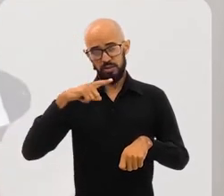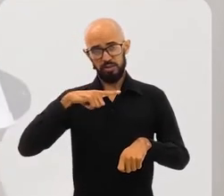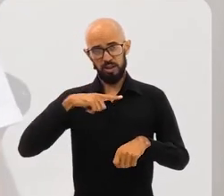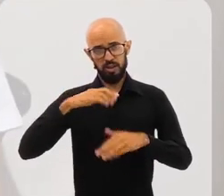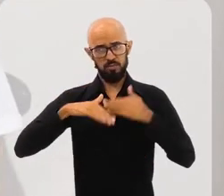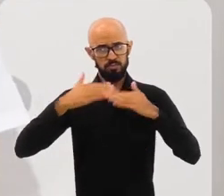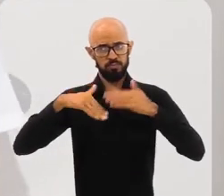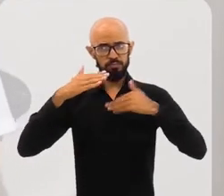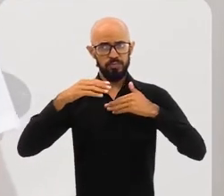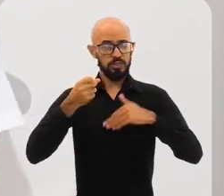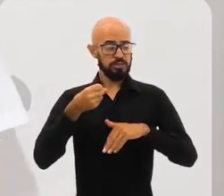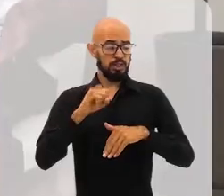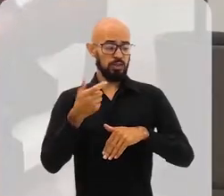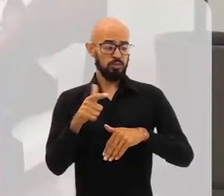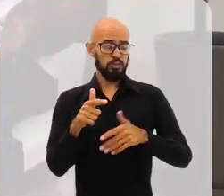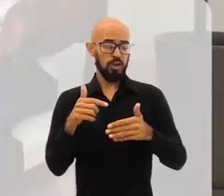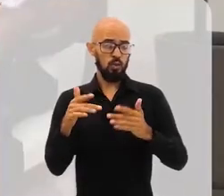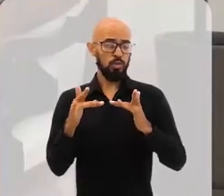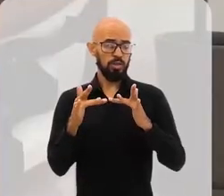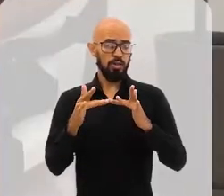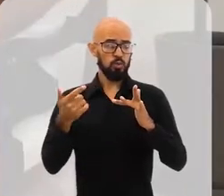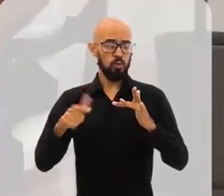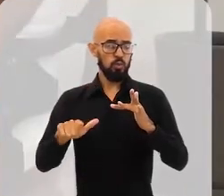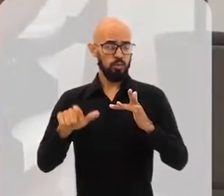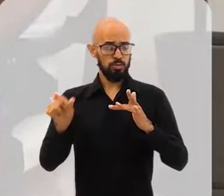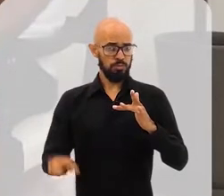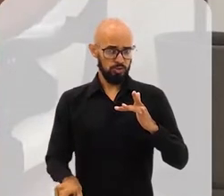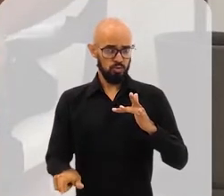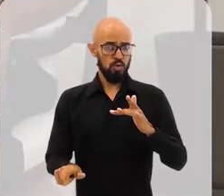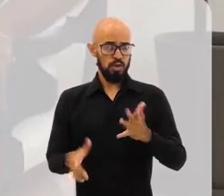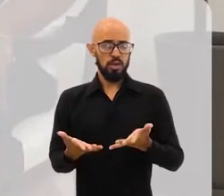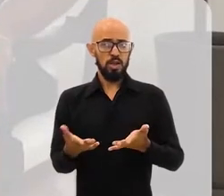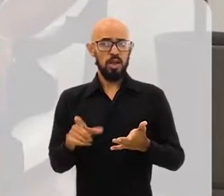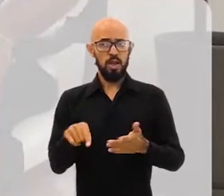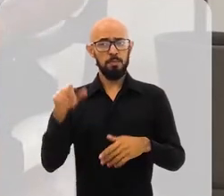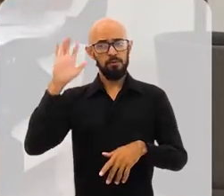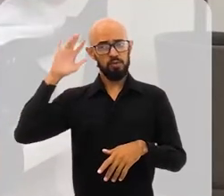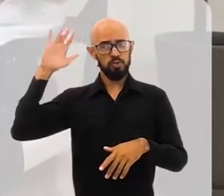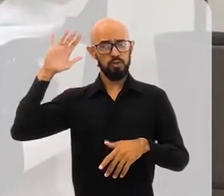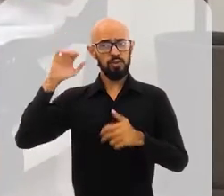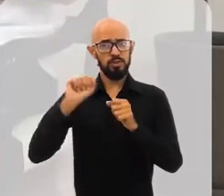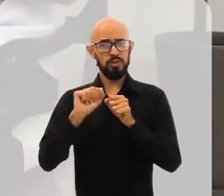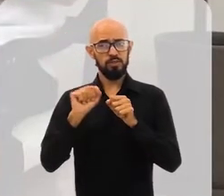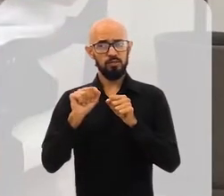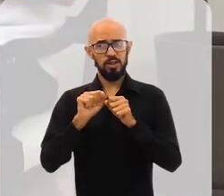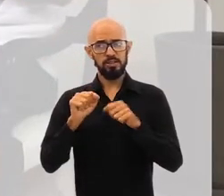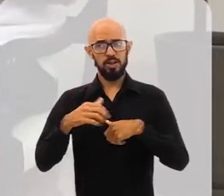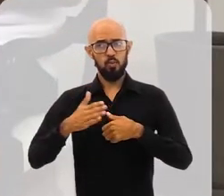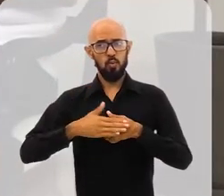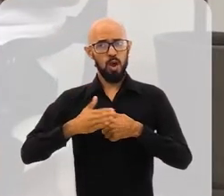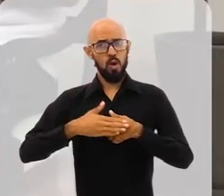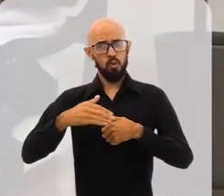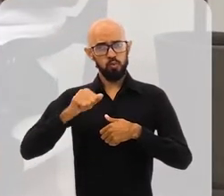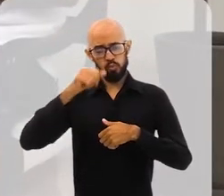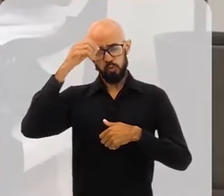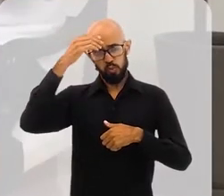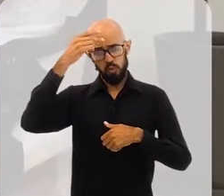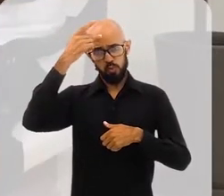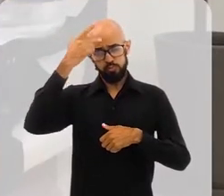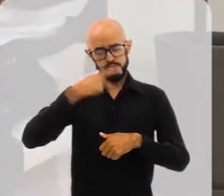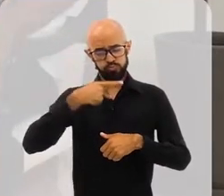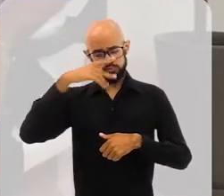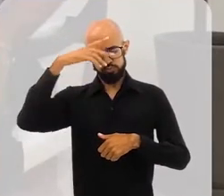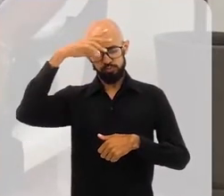vida sem contar com outro ser humano de fato assim aí fa é uma filosofia que te faz ter um auto-conhecimento EA partir desse